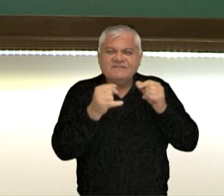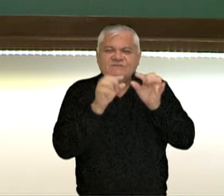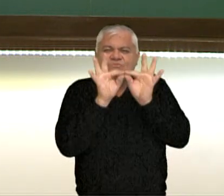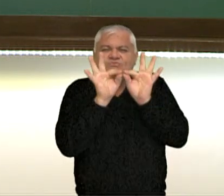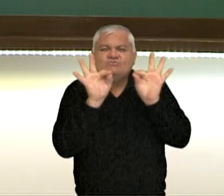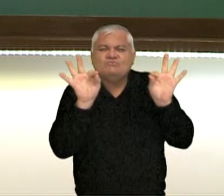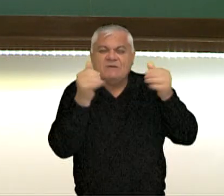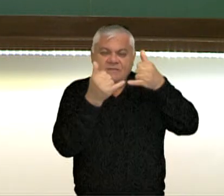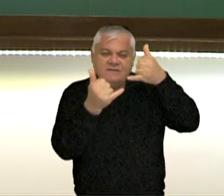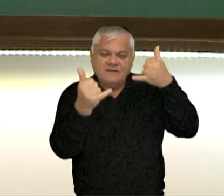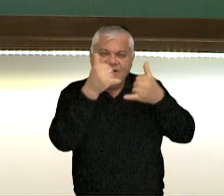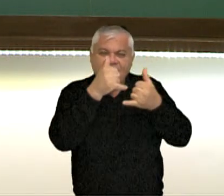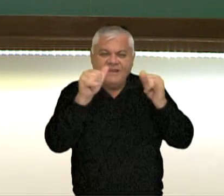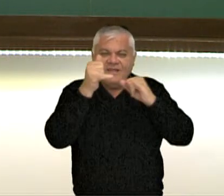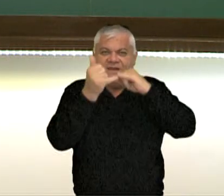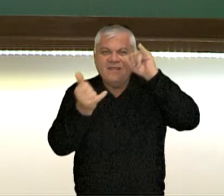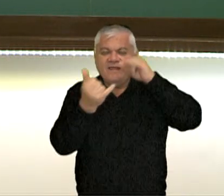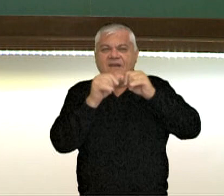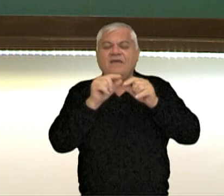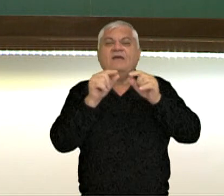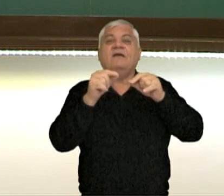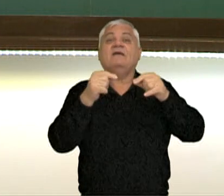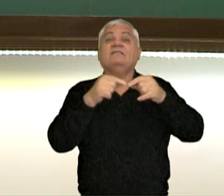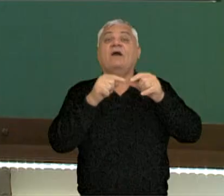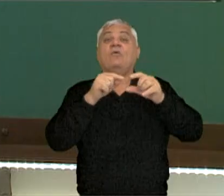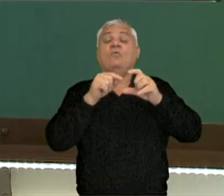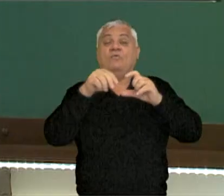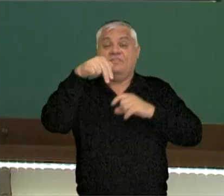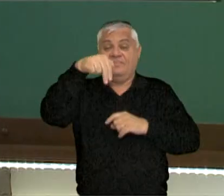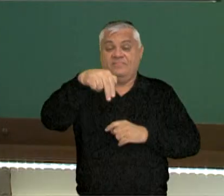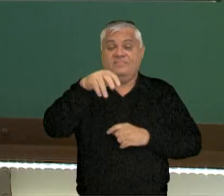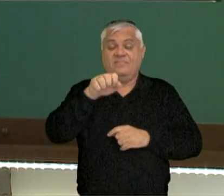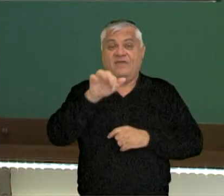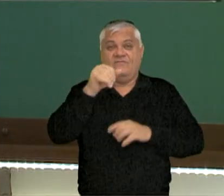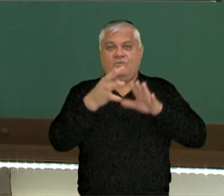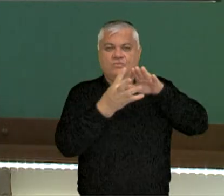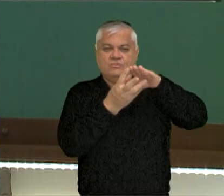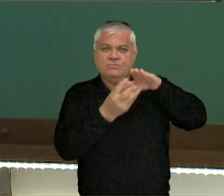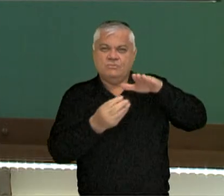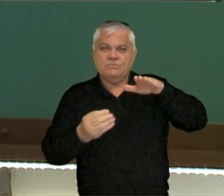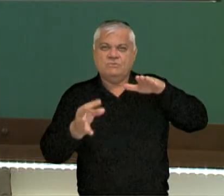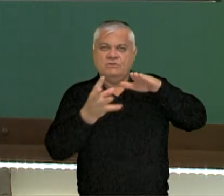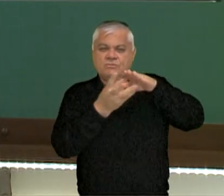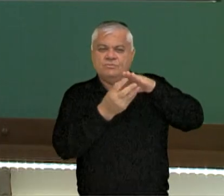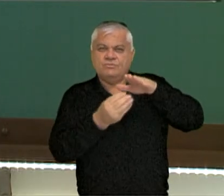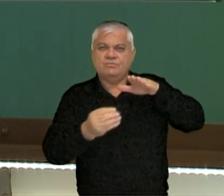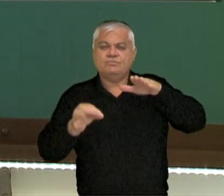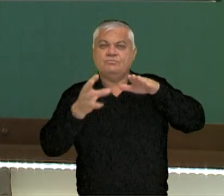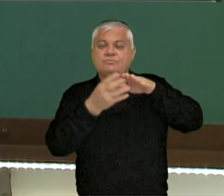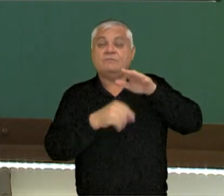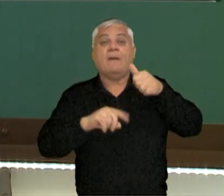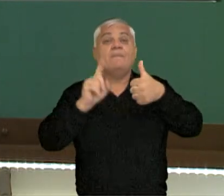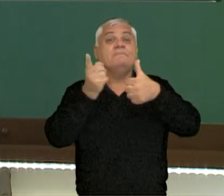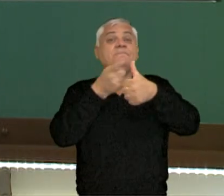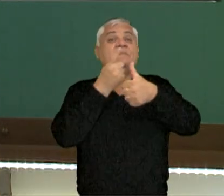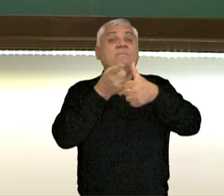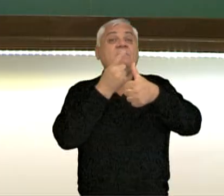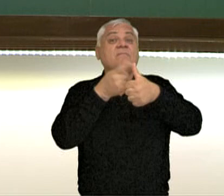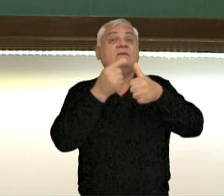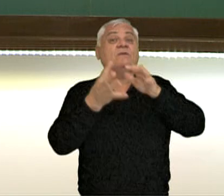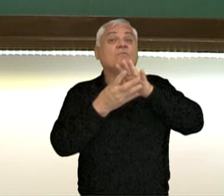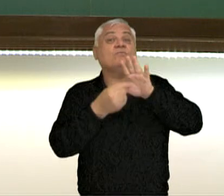fininhos, e vai passar ali para o néfron, e o néfron então filtra, e essa primeira porção filtrada a